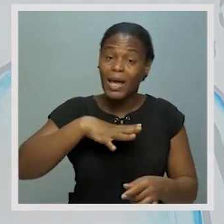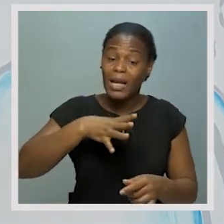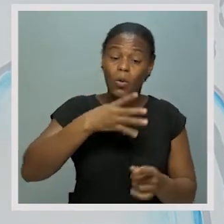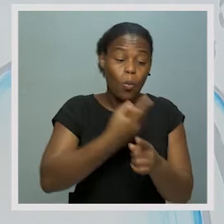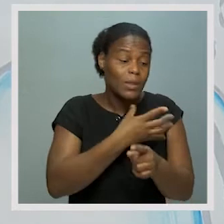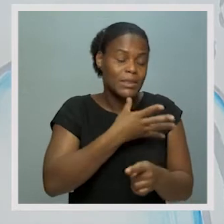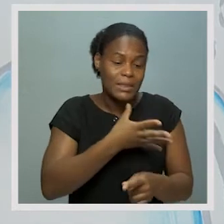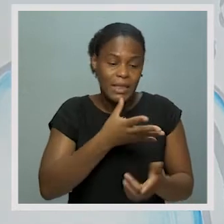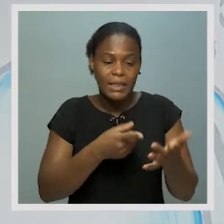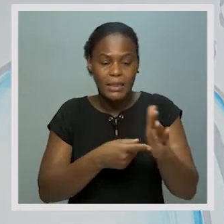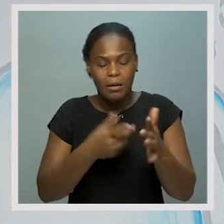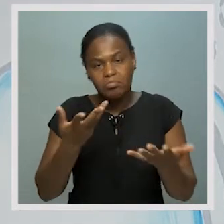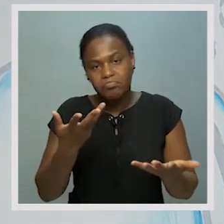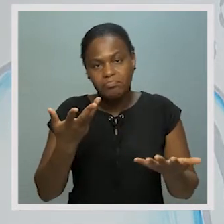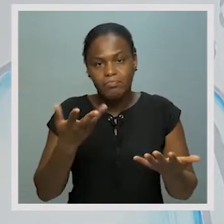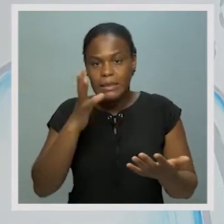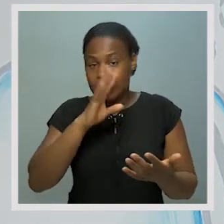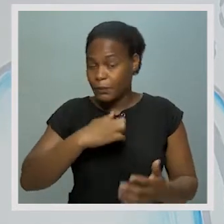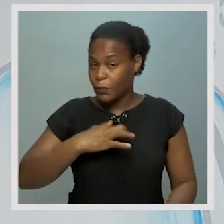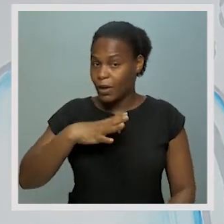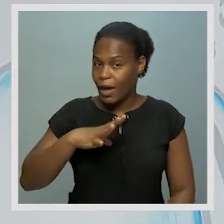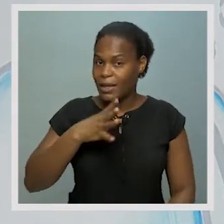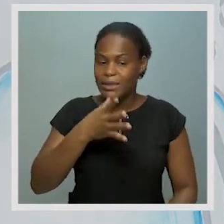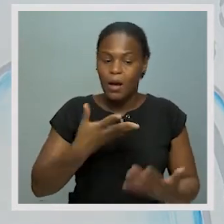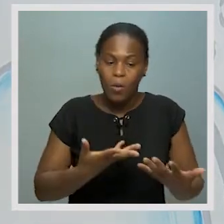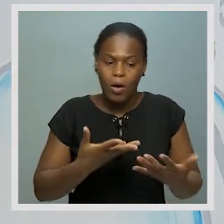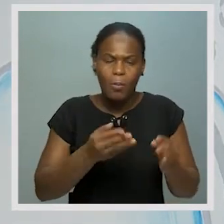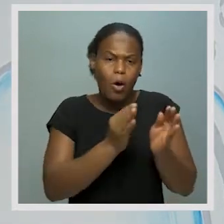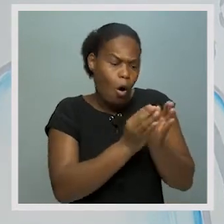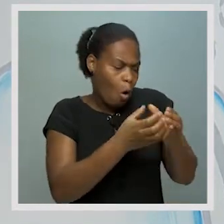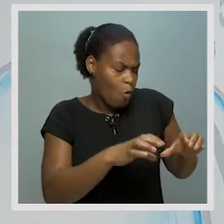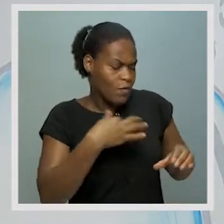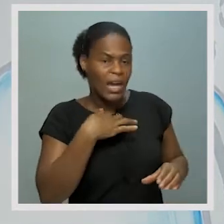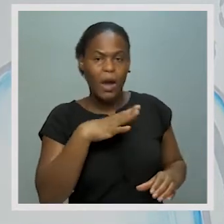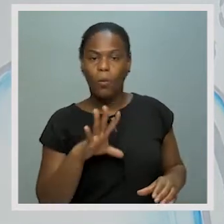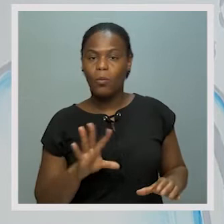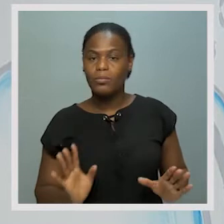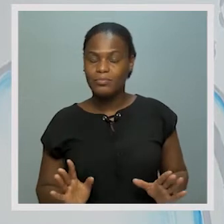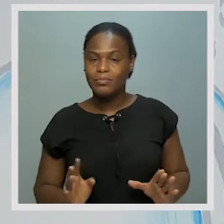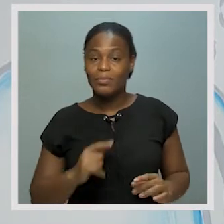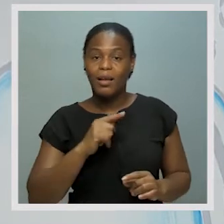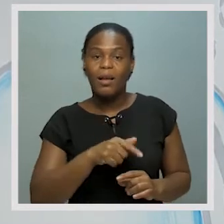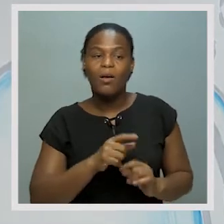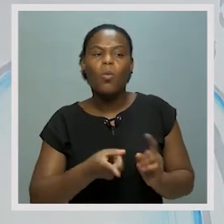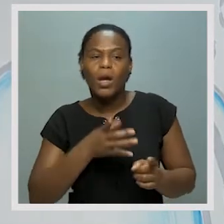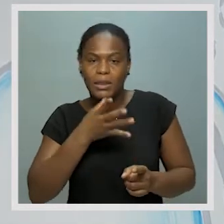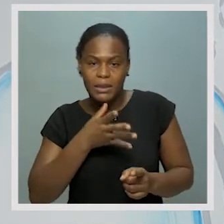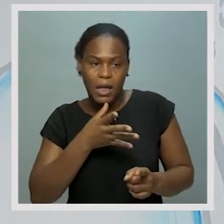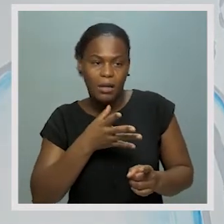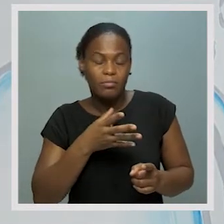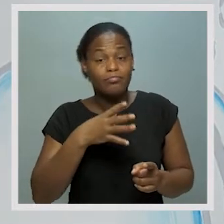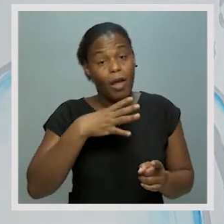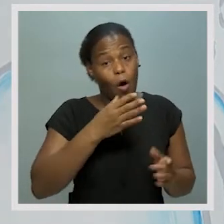dizer uma coisa. Por exemplo, deixa eu ver, se eu quiser dizer agora, eu quero um ovo. Isto aqui é o que